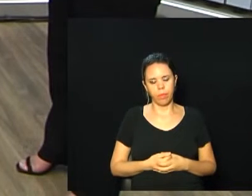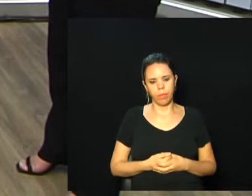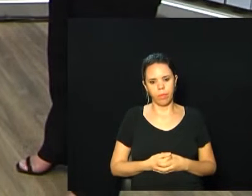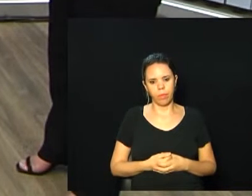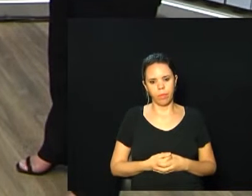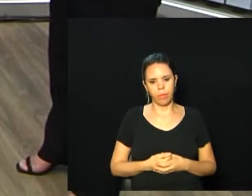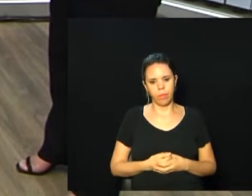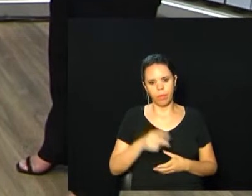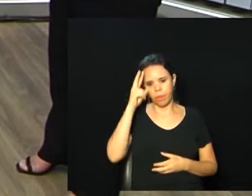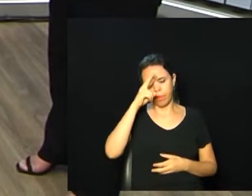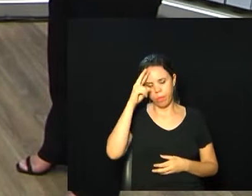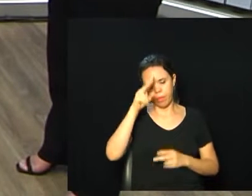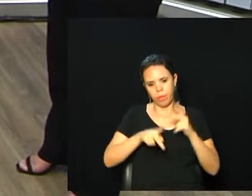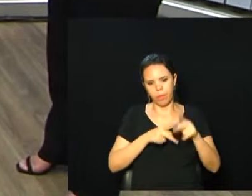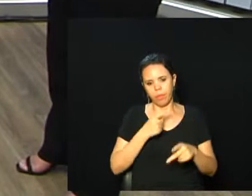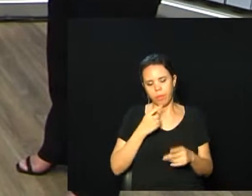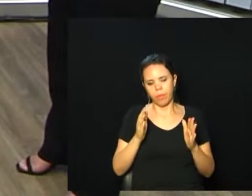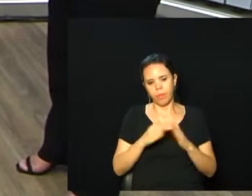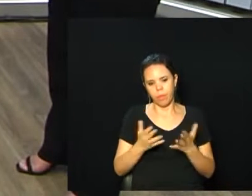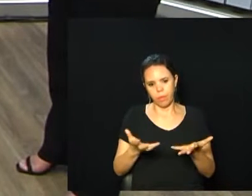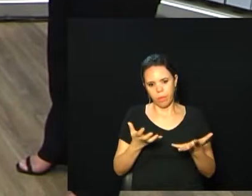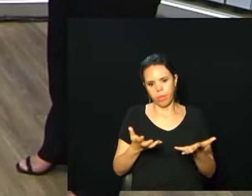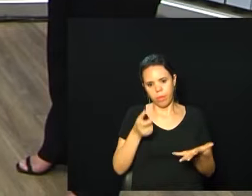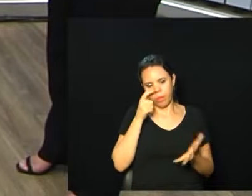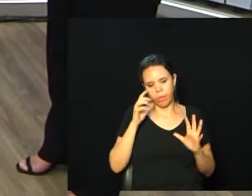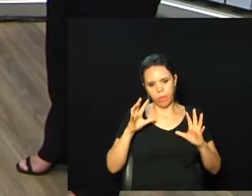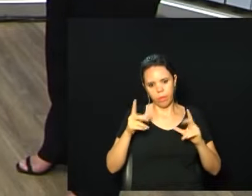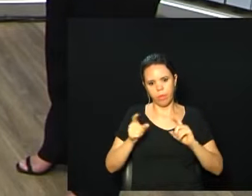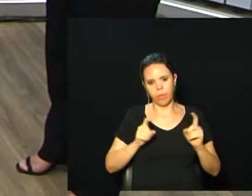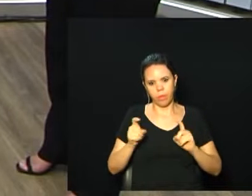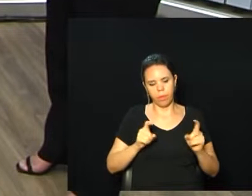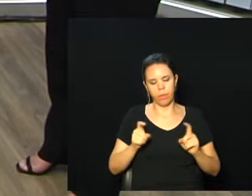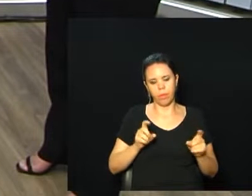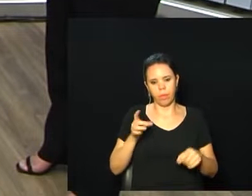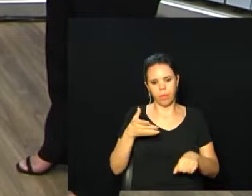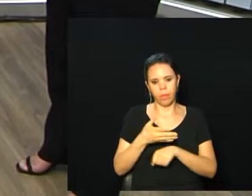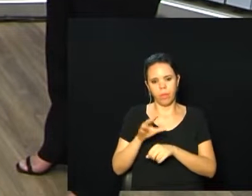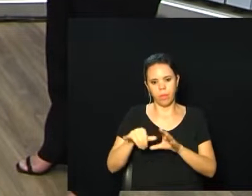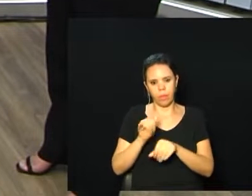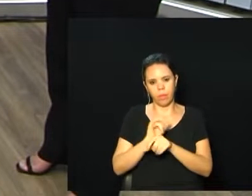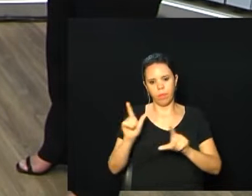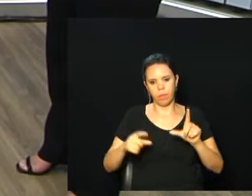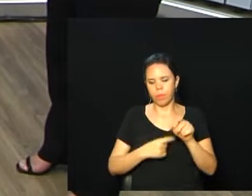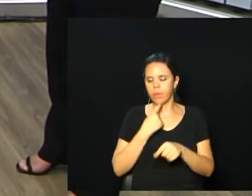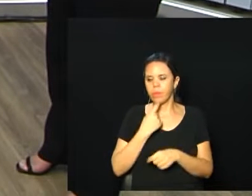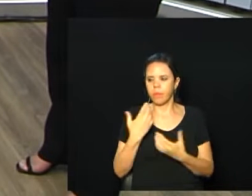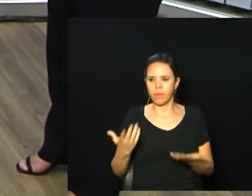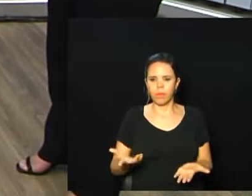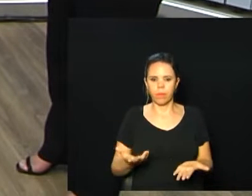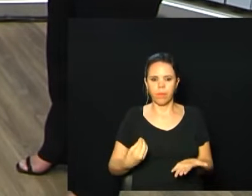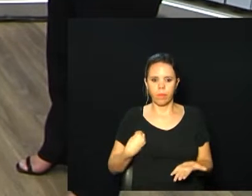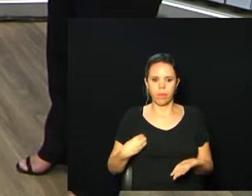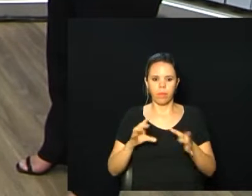E, Mirna, a gente lembra o pessoal de casa que, se quiser ver toda a reunião ordinária, é só entrar no YouTube da TV Câmara Campinas, que está